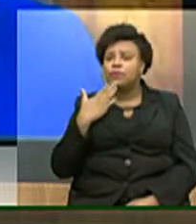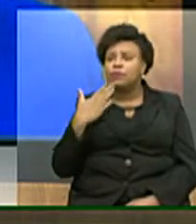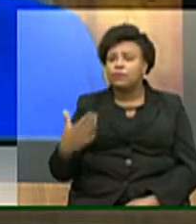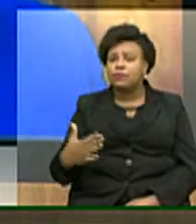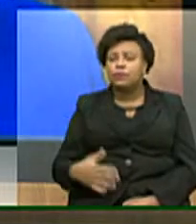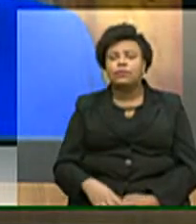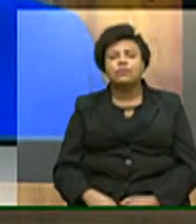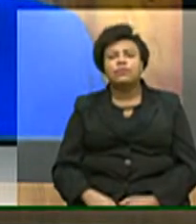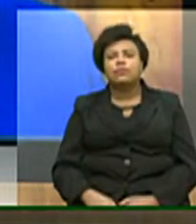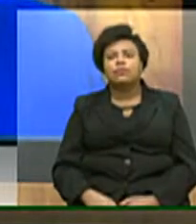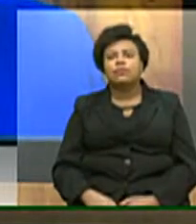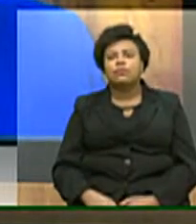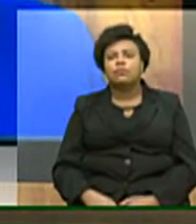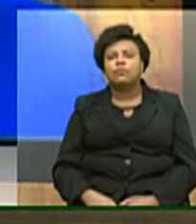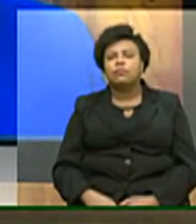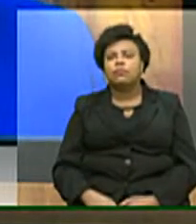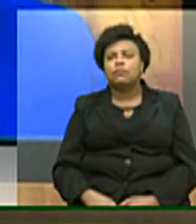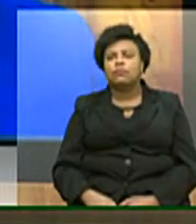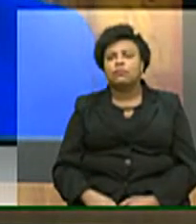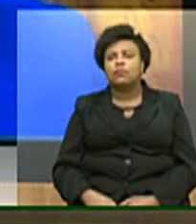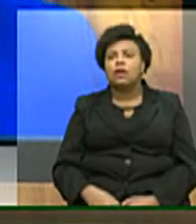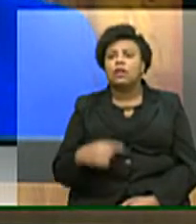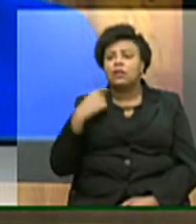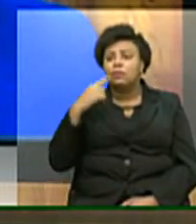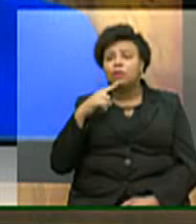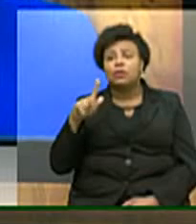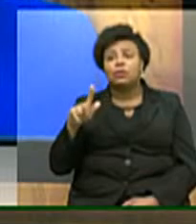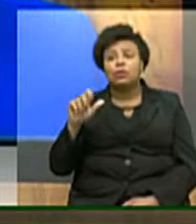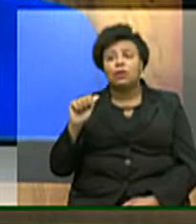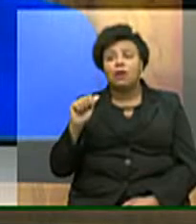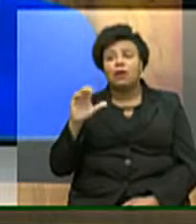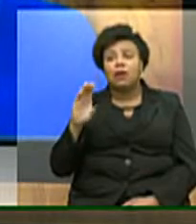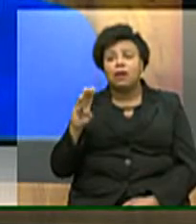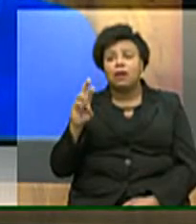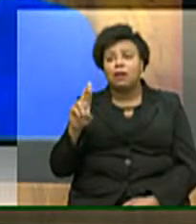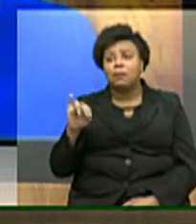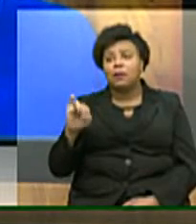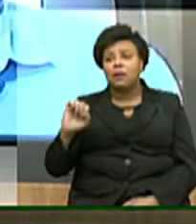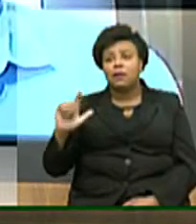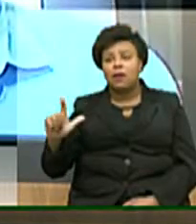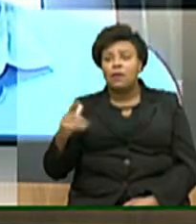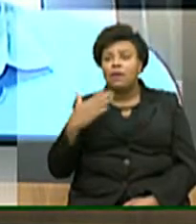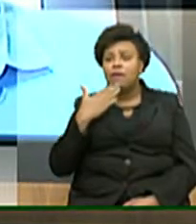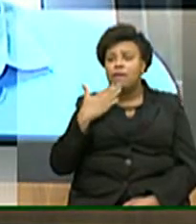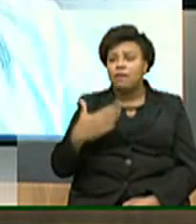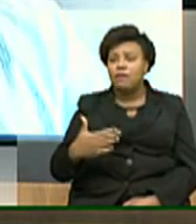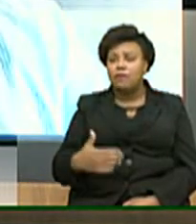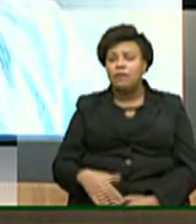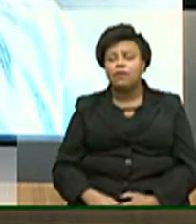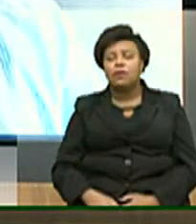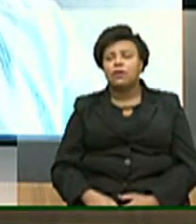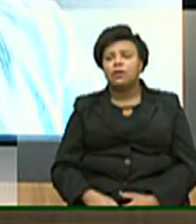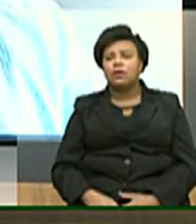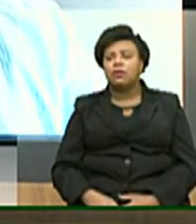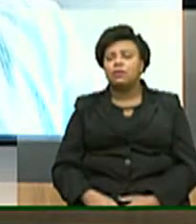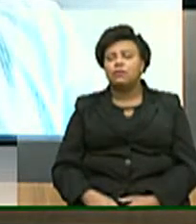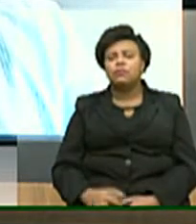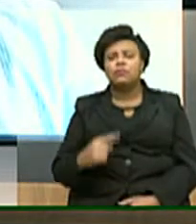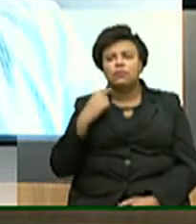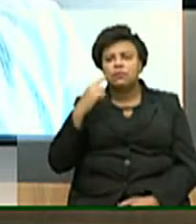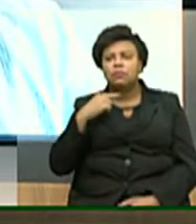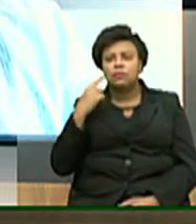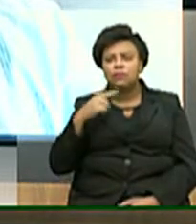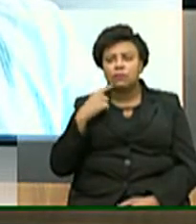Favorável. Deputado Gabriel Souza. Gabriel Souza, favorável, presidente.